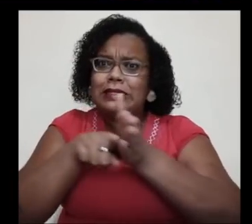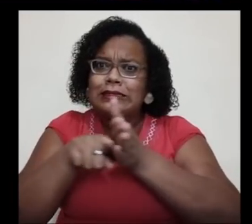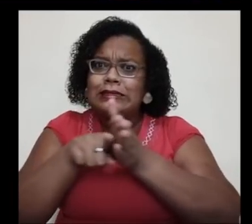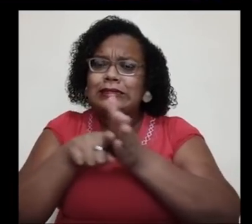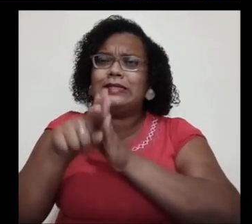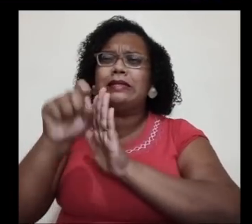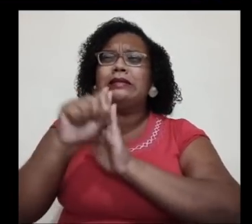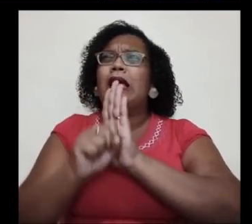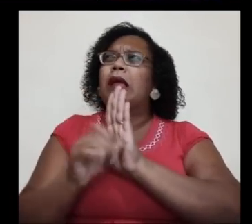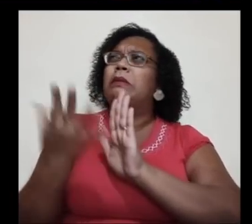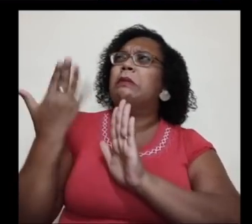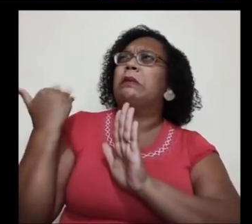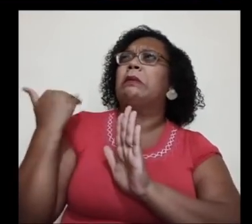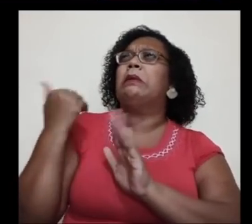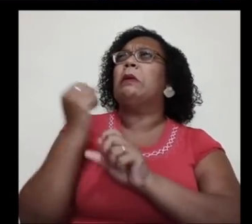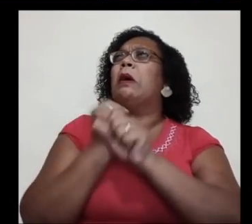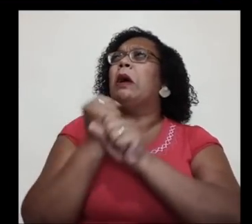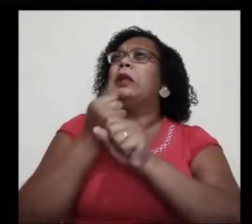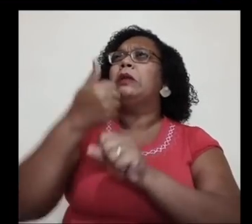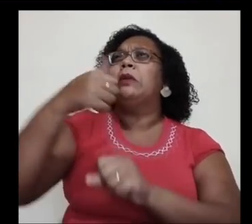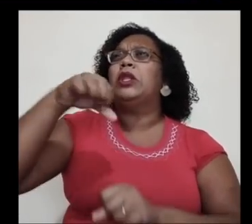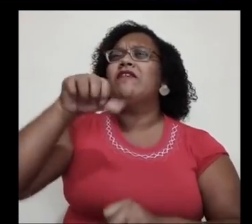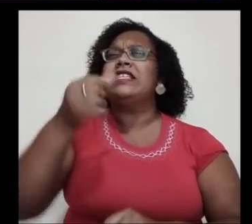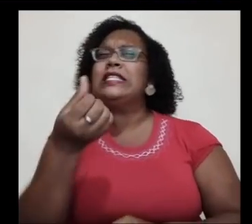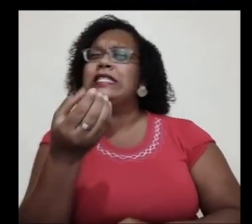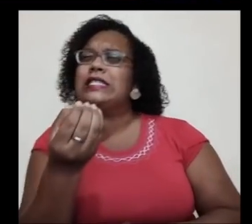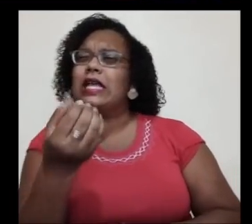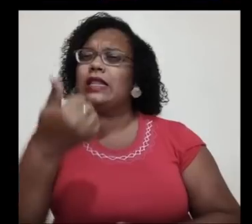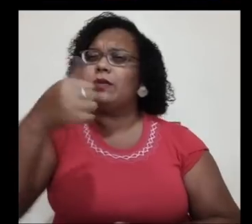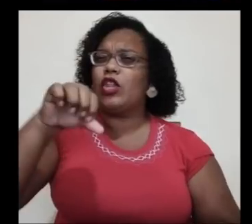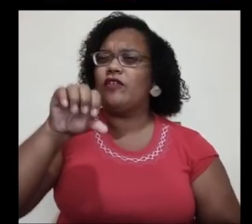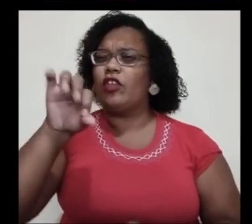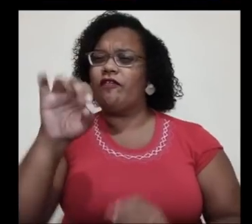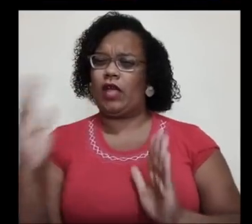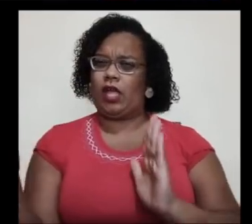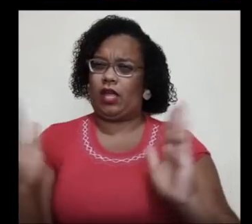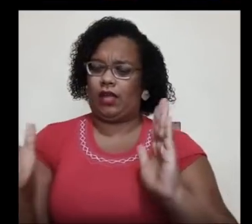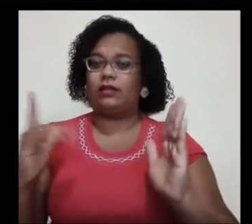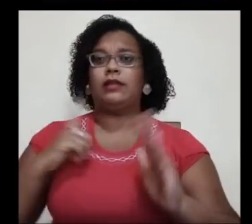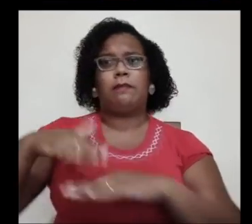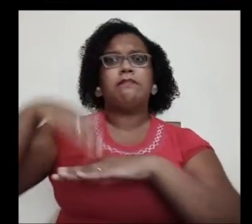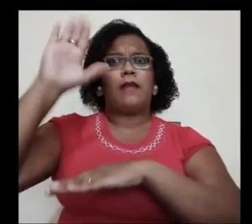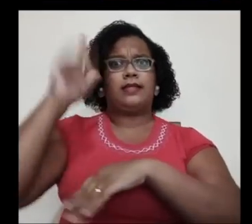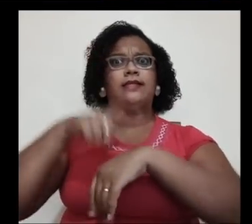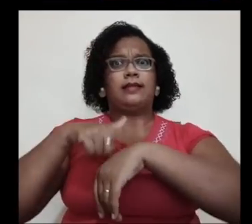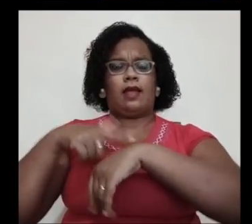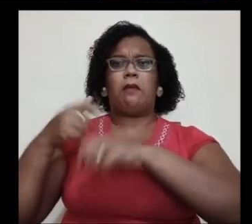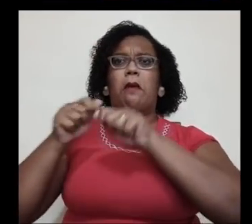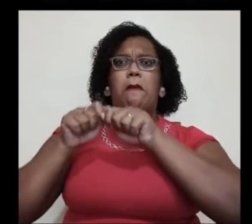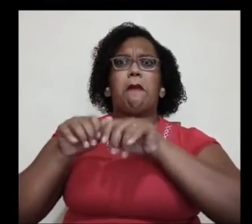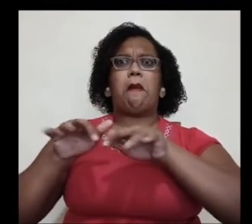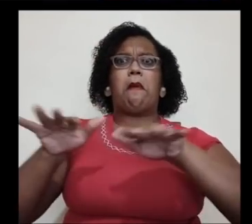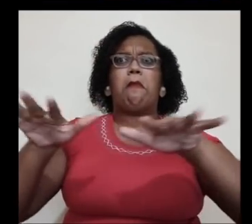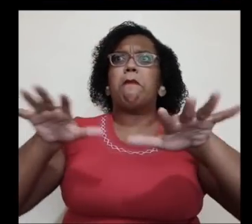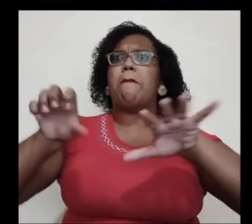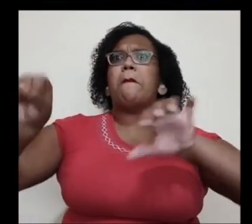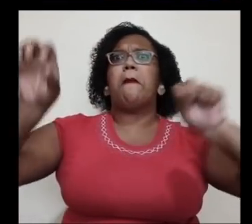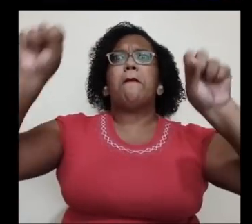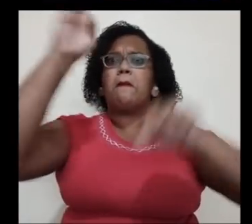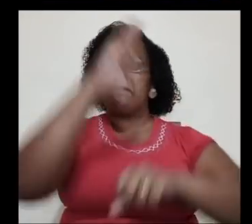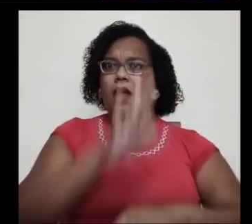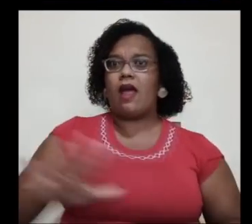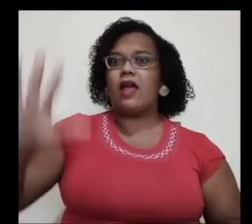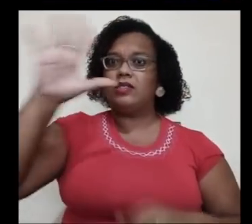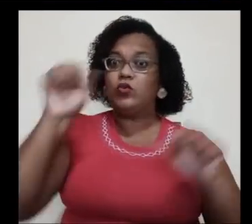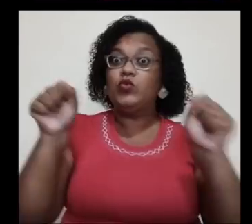universidades públicas que já temos mais tempo, mais décadas, mas que se espalharam muito mais pelo Brasil, junto com os institutos federais, nos últimos